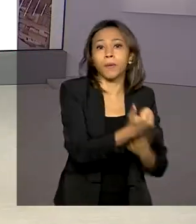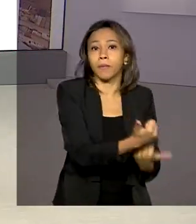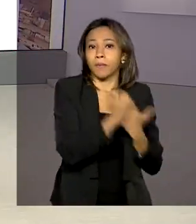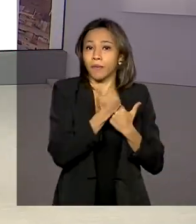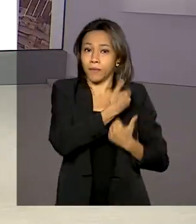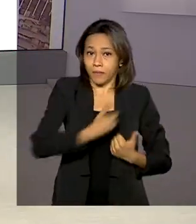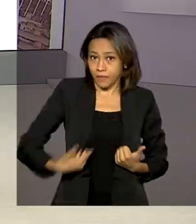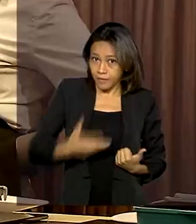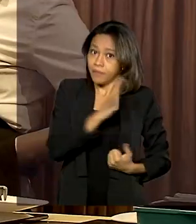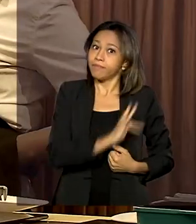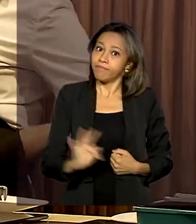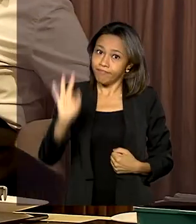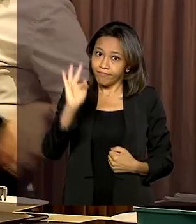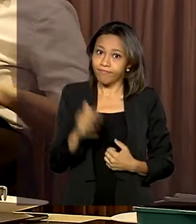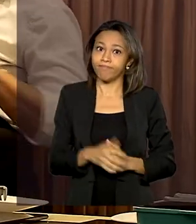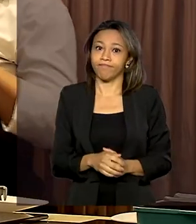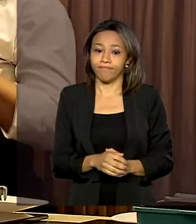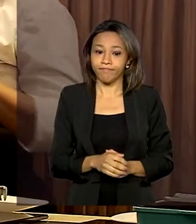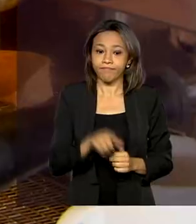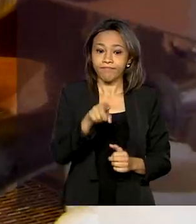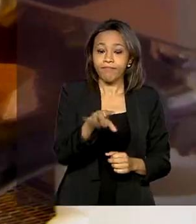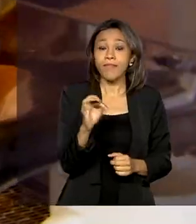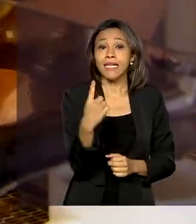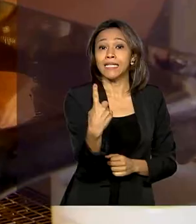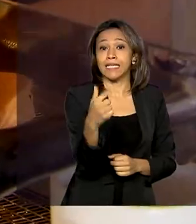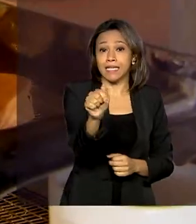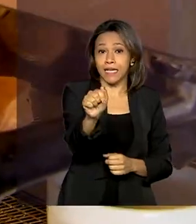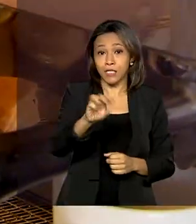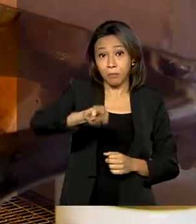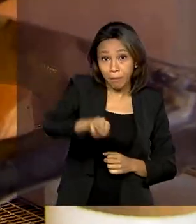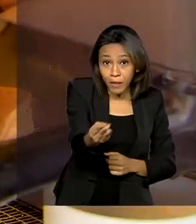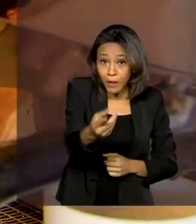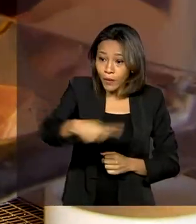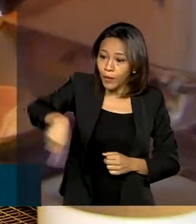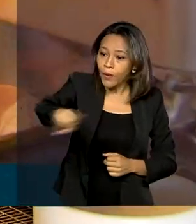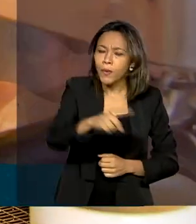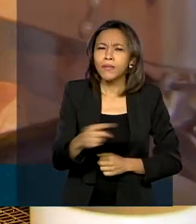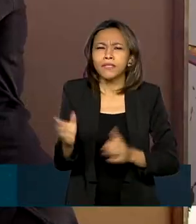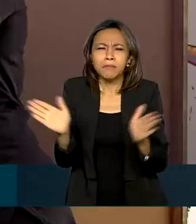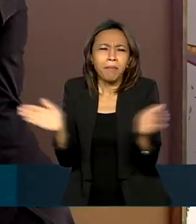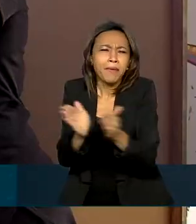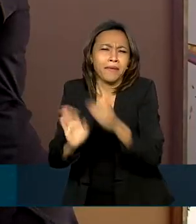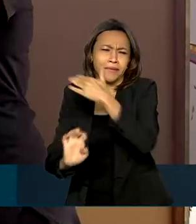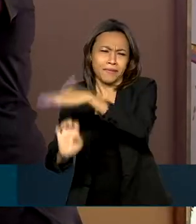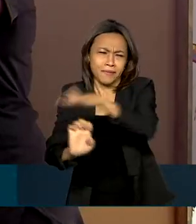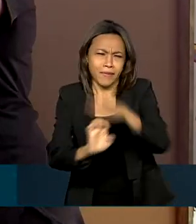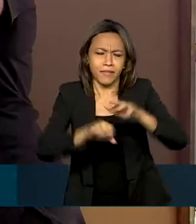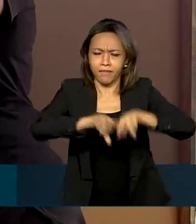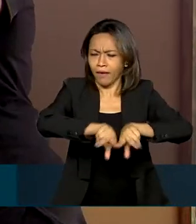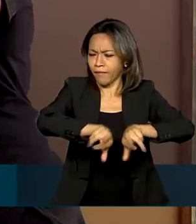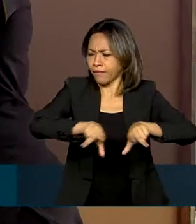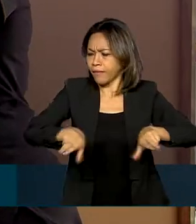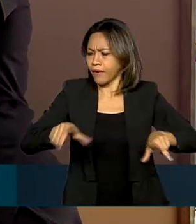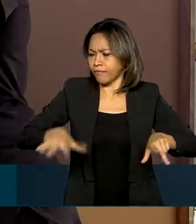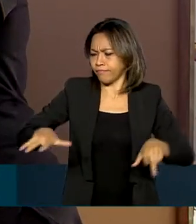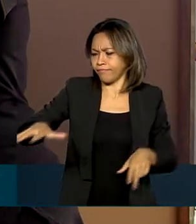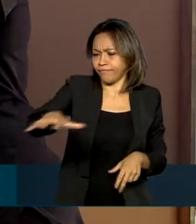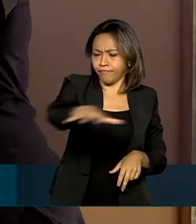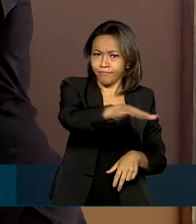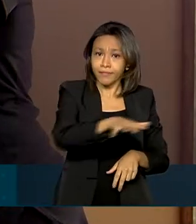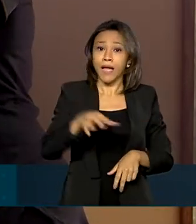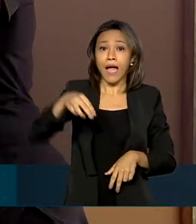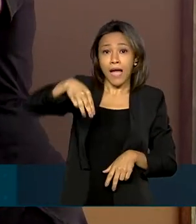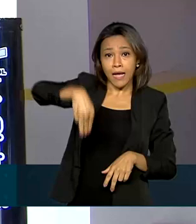federal. São 17 milhões de pequenos negócios em diversos setores. As micro e pequenas